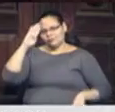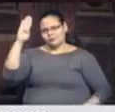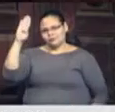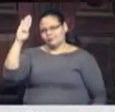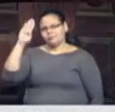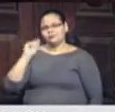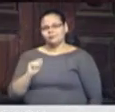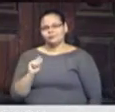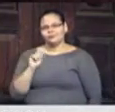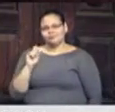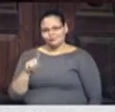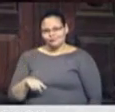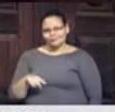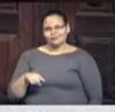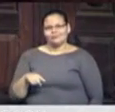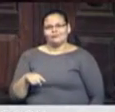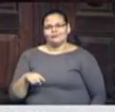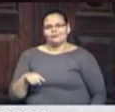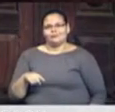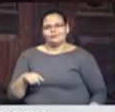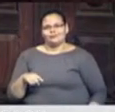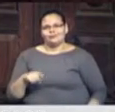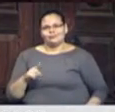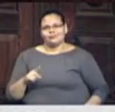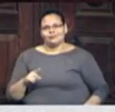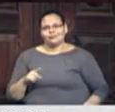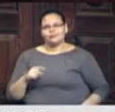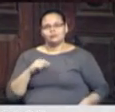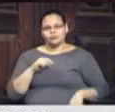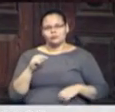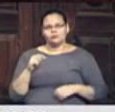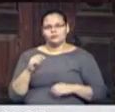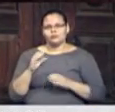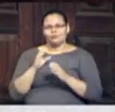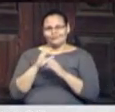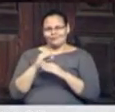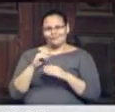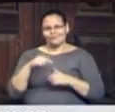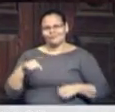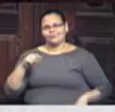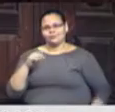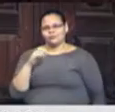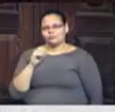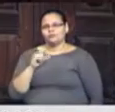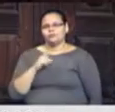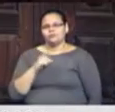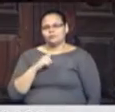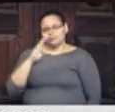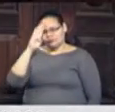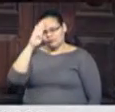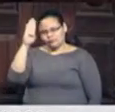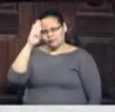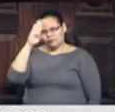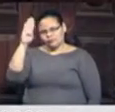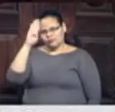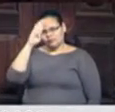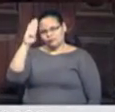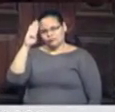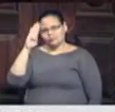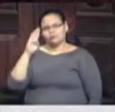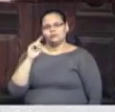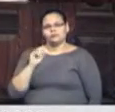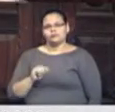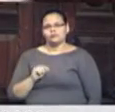tudo, a engenharia política, conforme eu afirmei lá, que se dá principalmente a